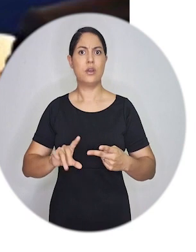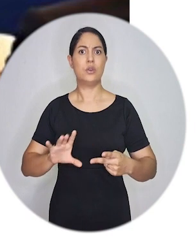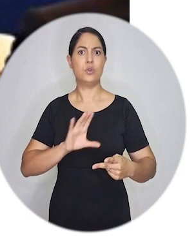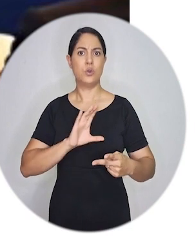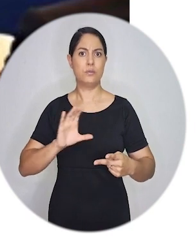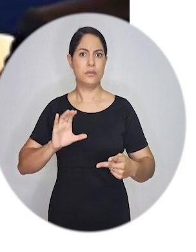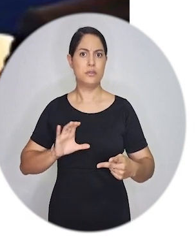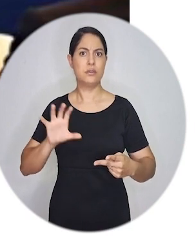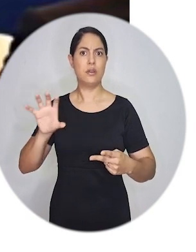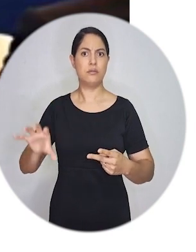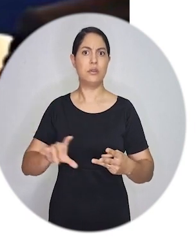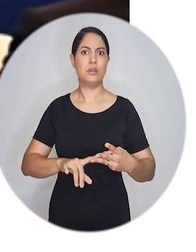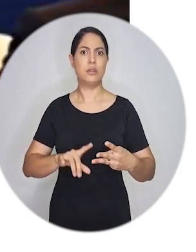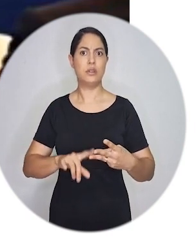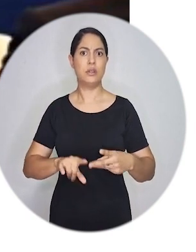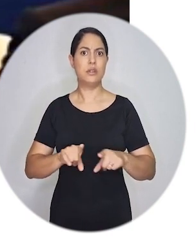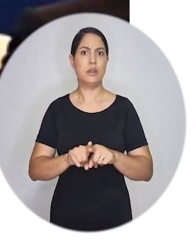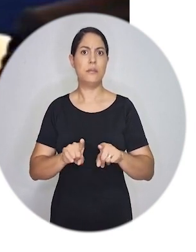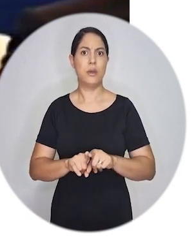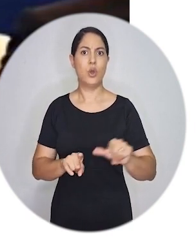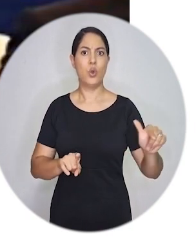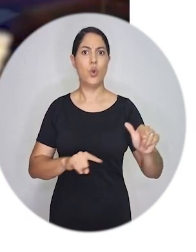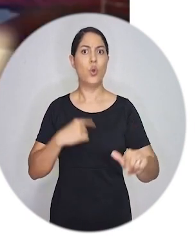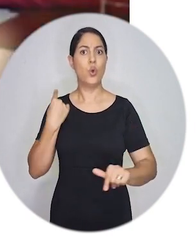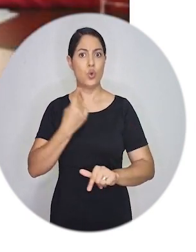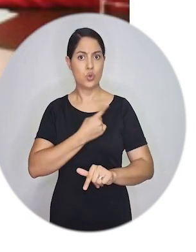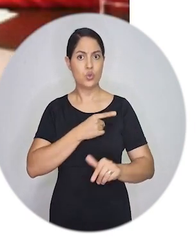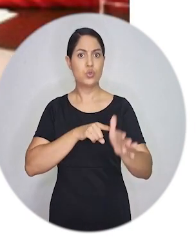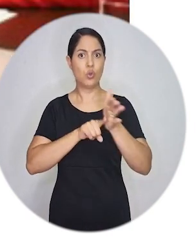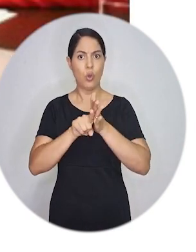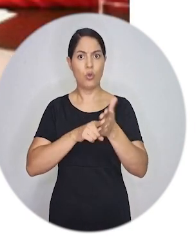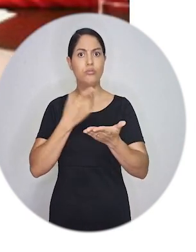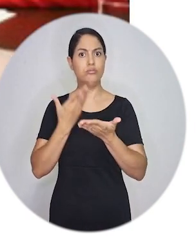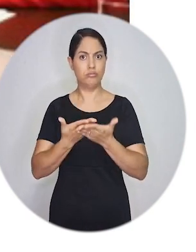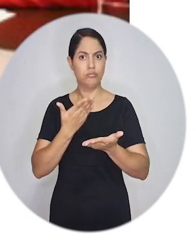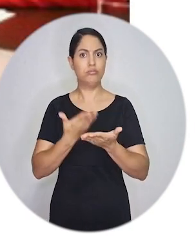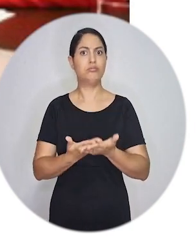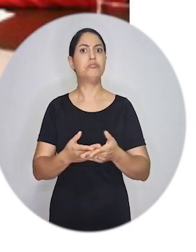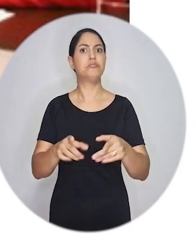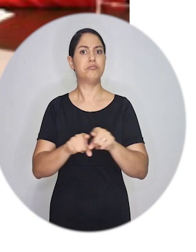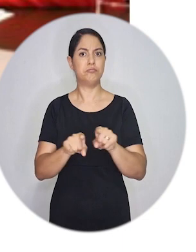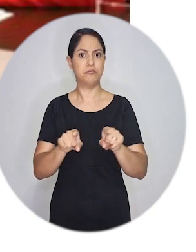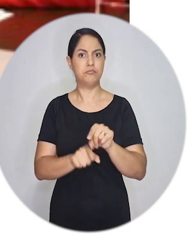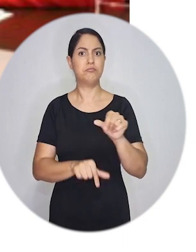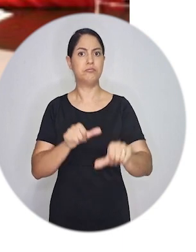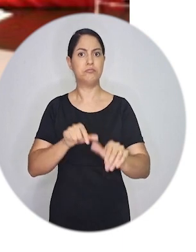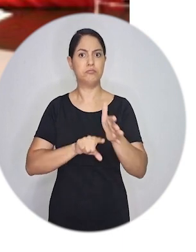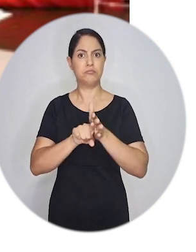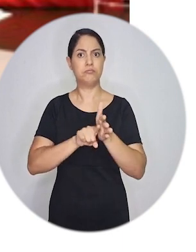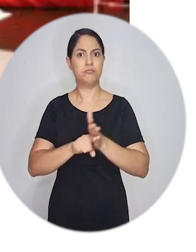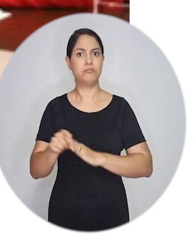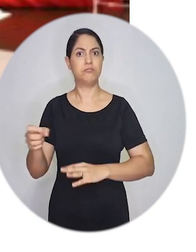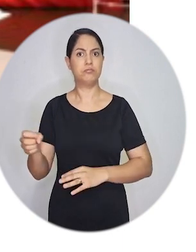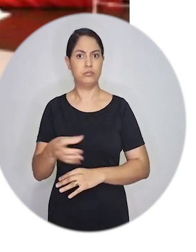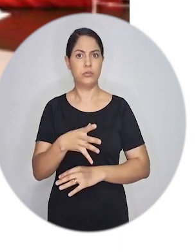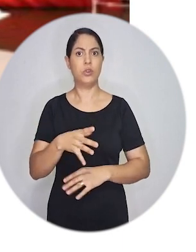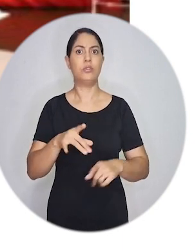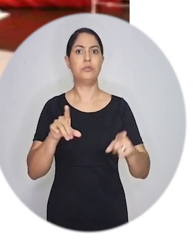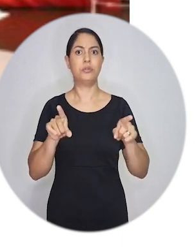os presidentes de comissões de prerrogativas. Renovamos a importância do estudo das novas normas de prerrogativas e